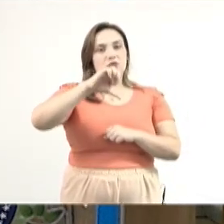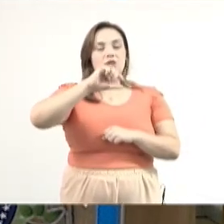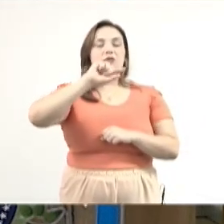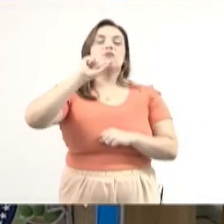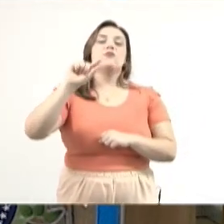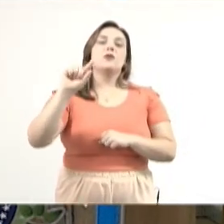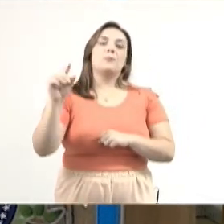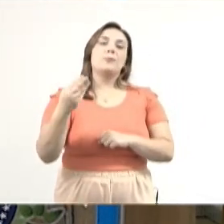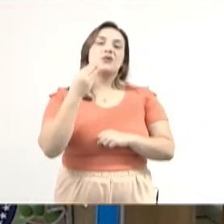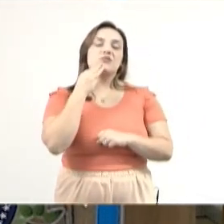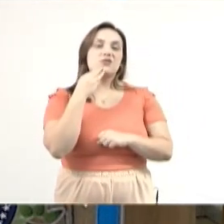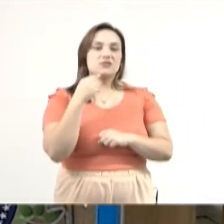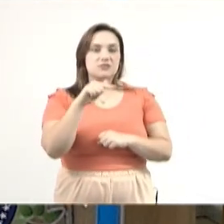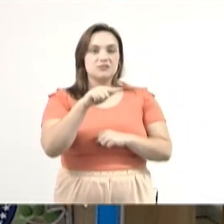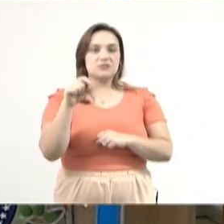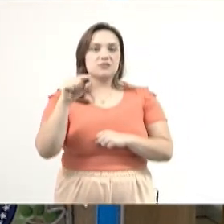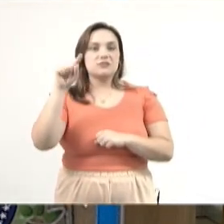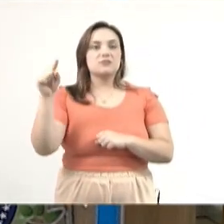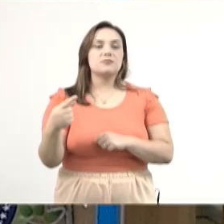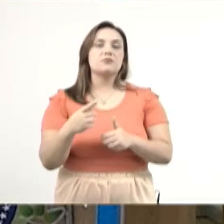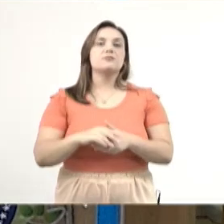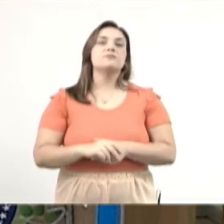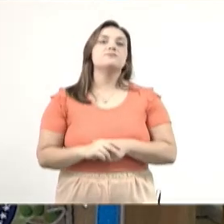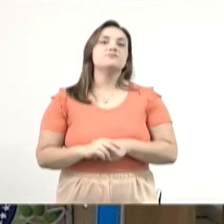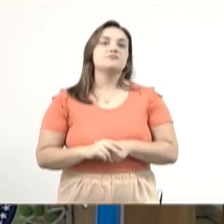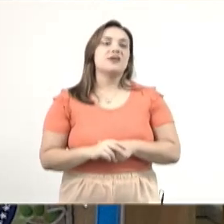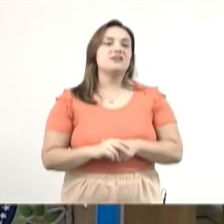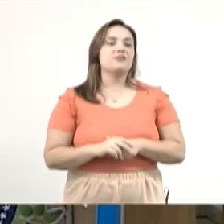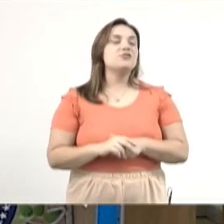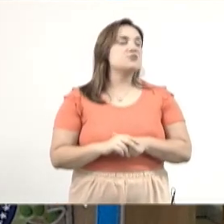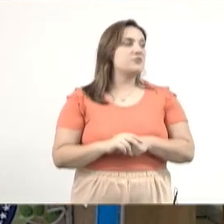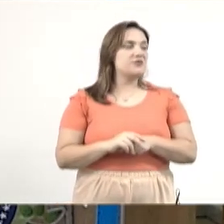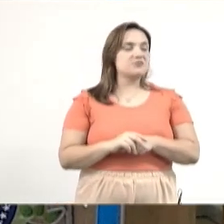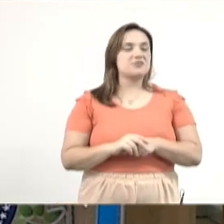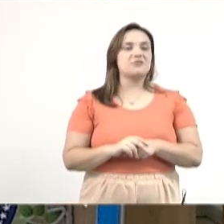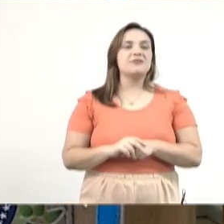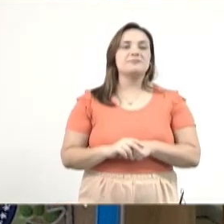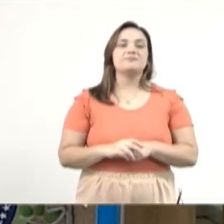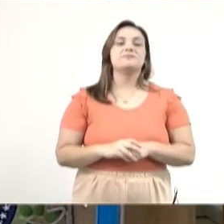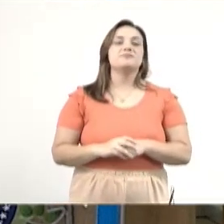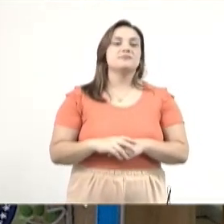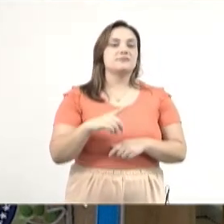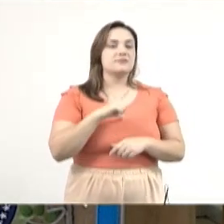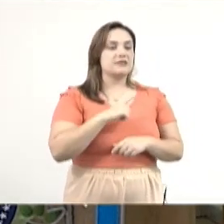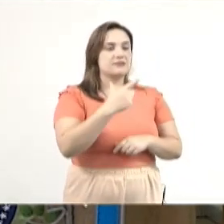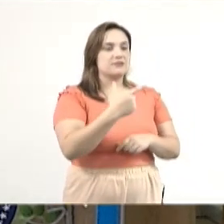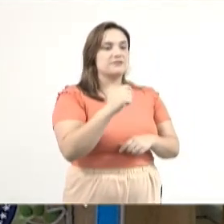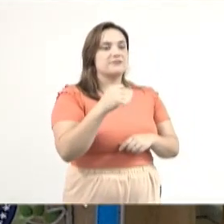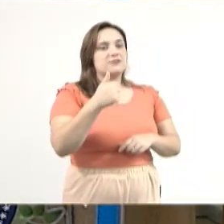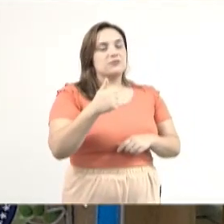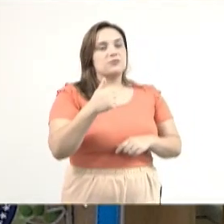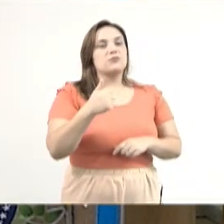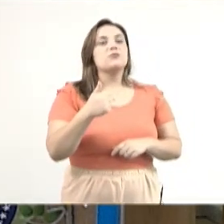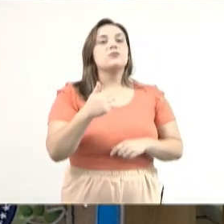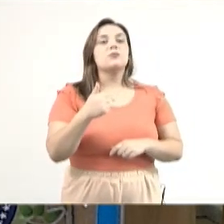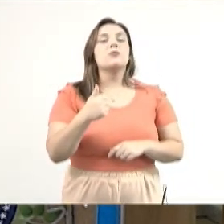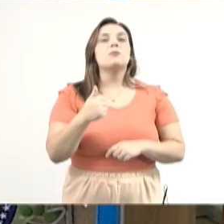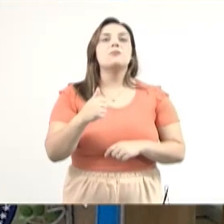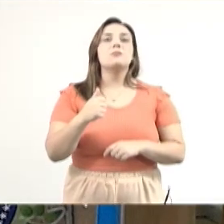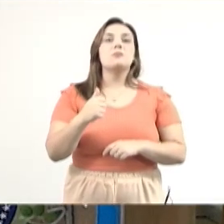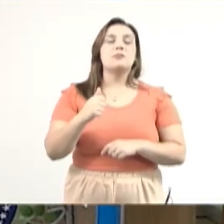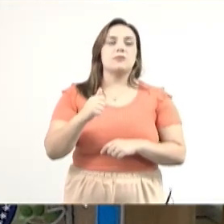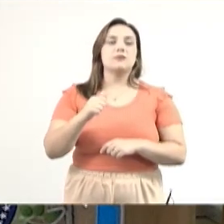o plano de trabalho é misto, né, prevê tanto custeio também quanto novos investimentos, né, 201 emendas nessa